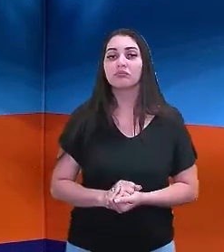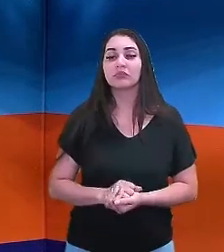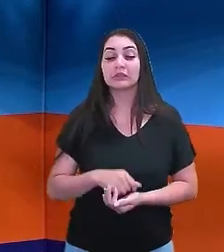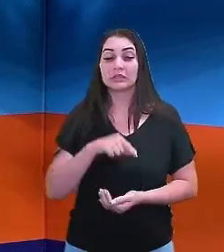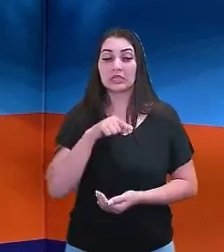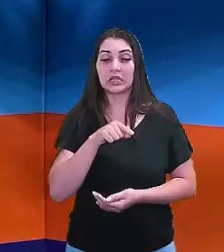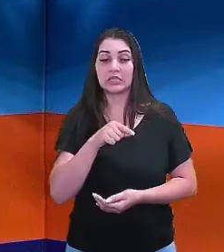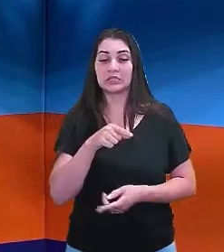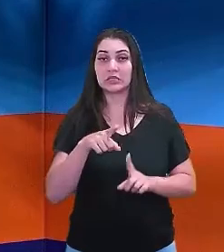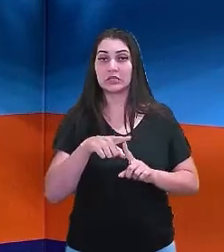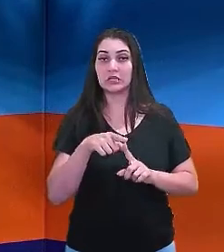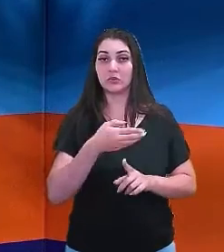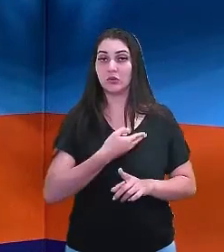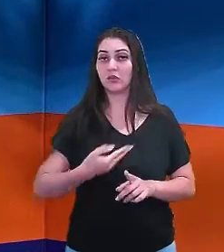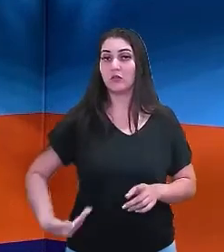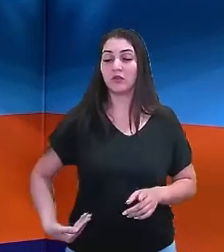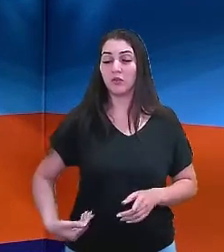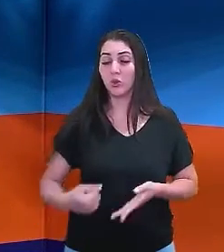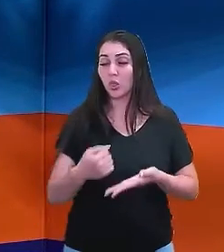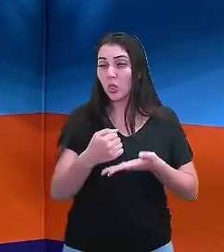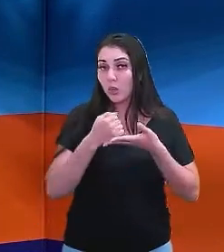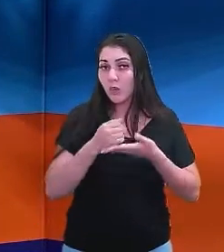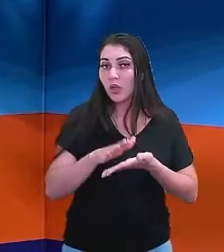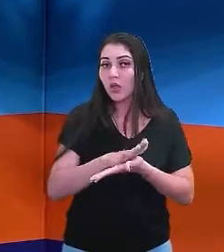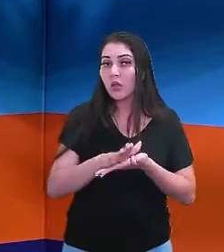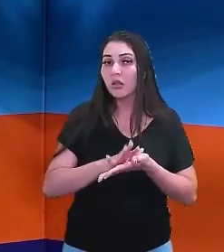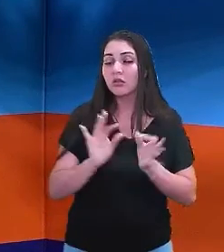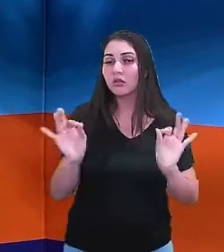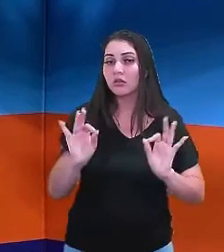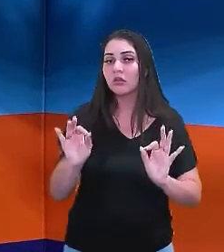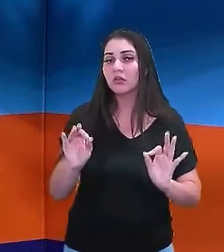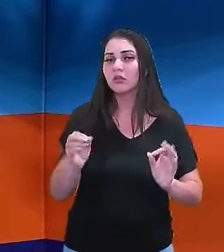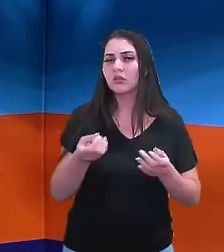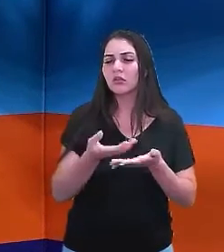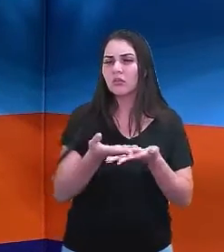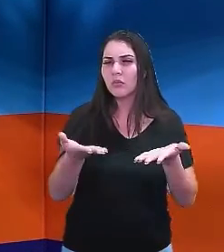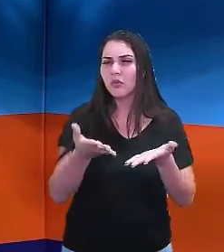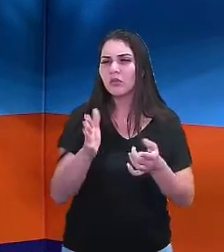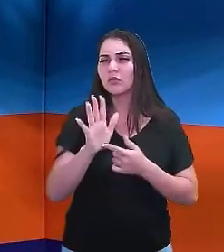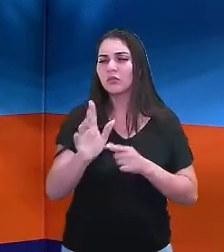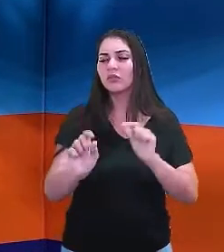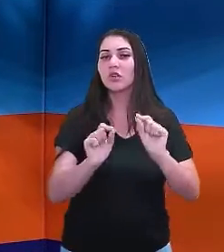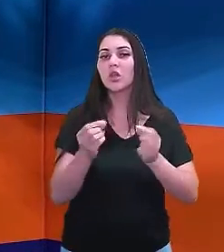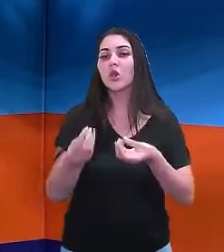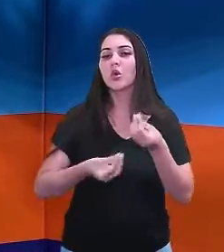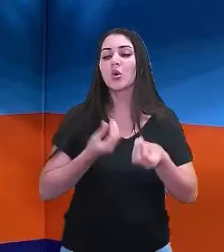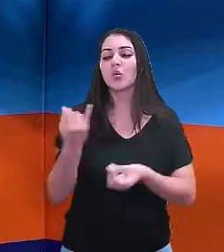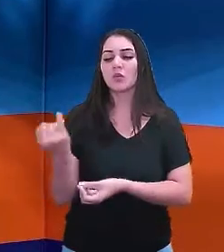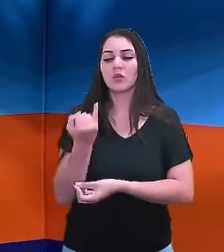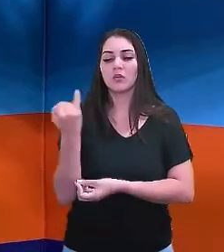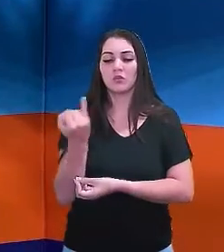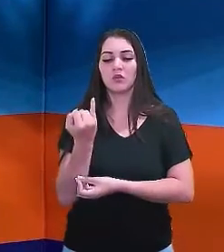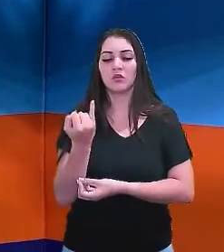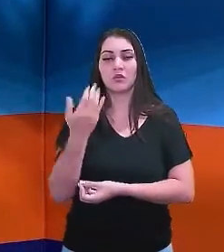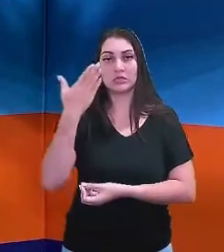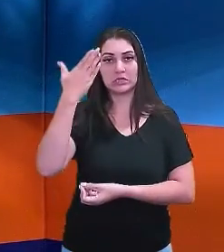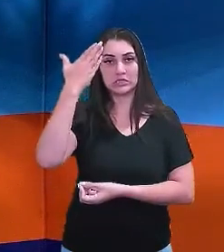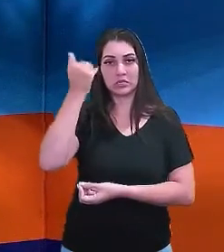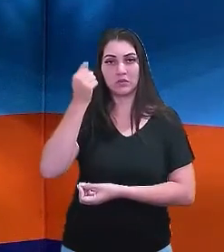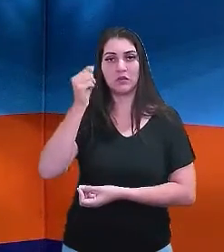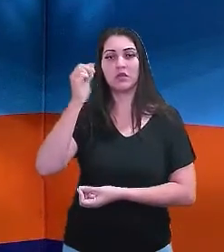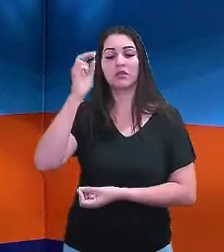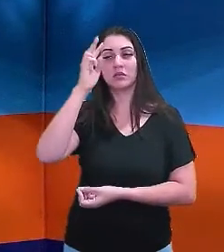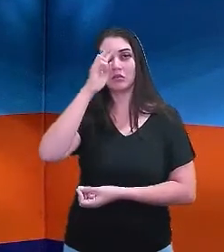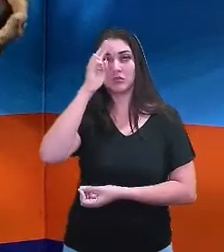essa forma de governo não me beneficia em nada. Aí é que eu falo para vocês como é importante a gente saber